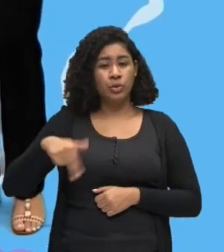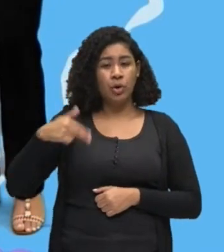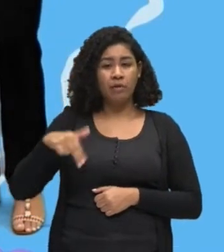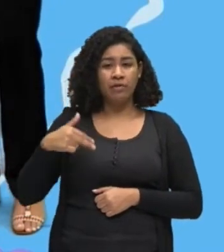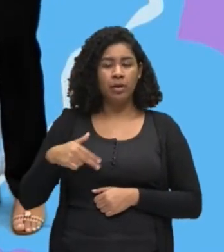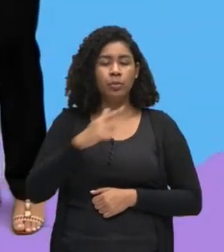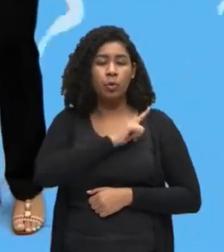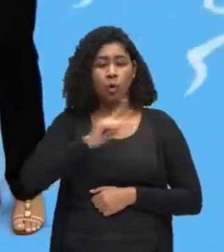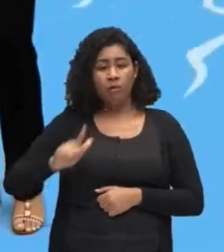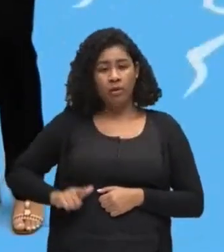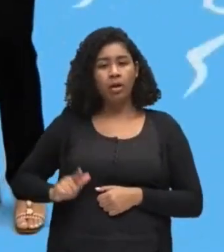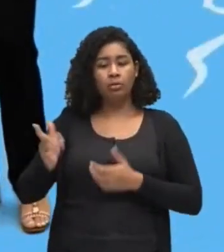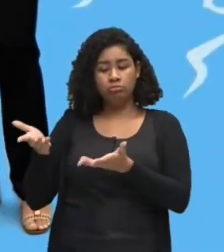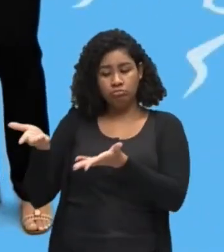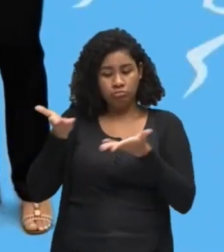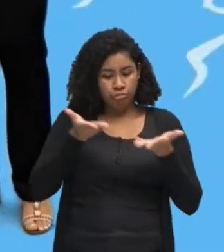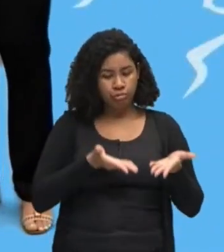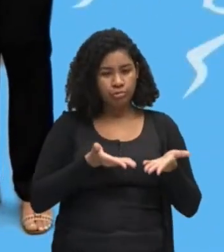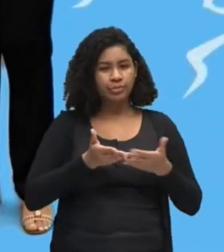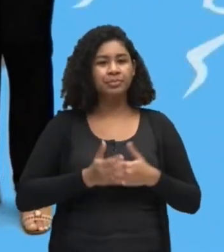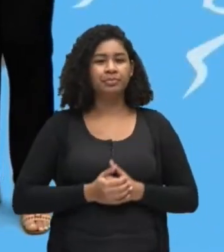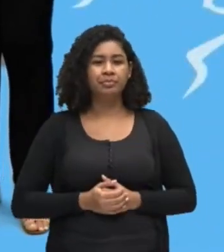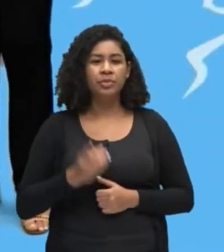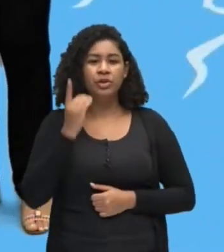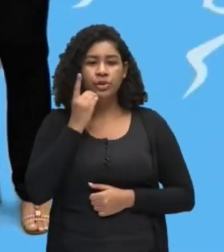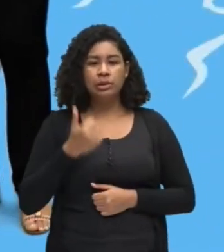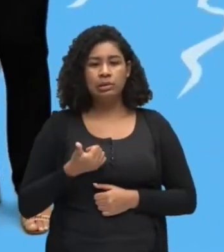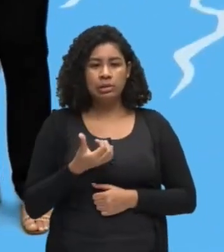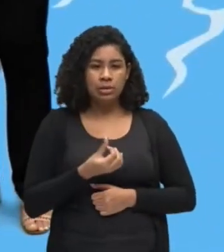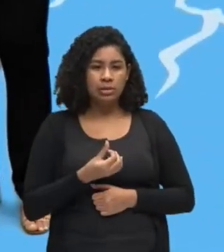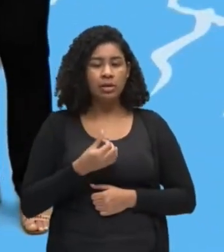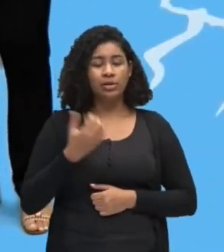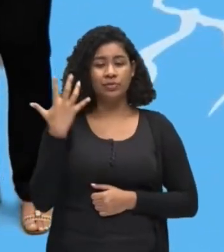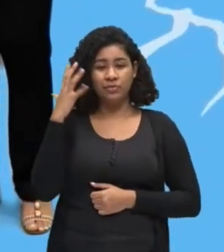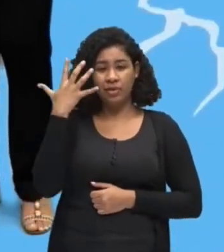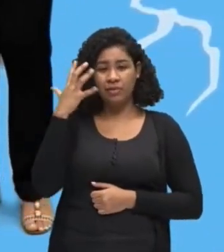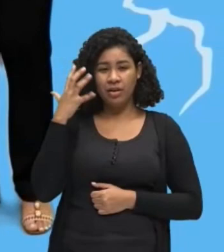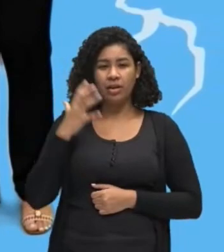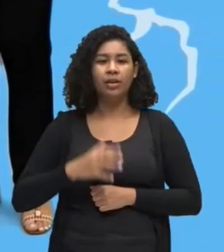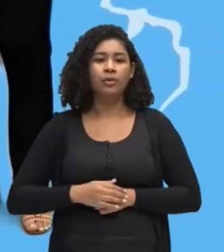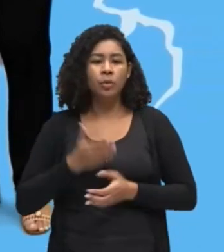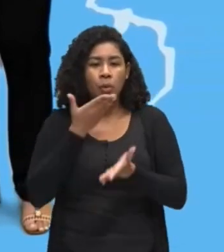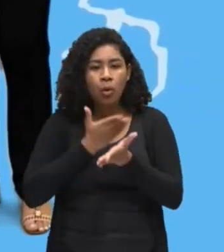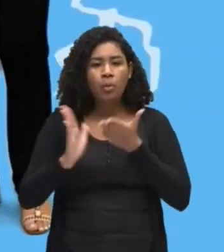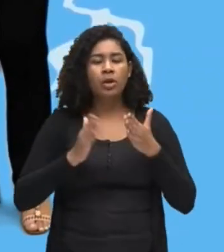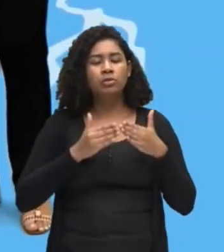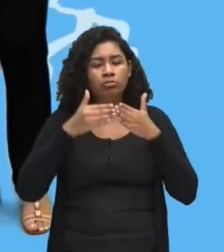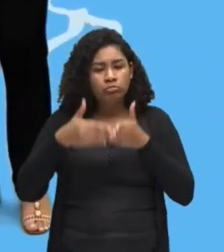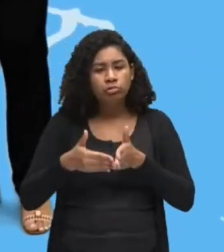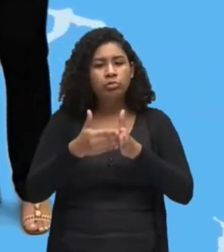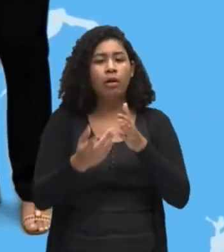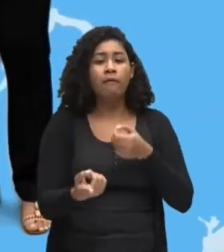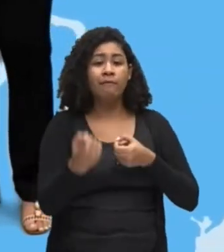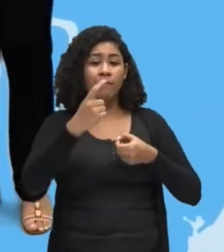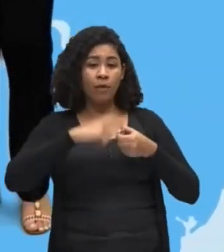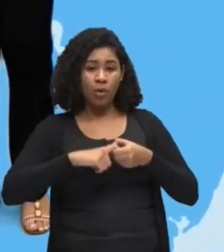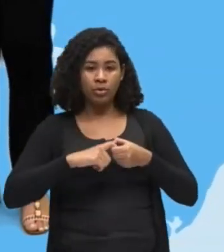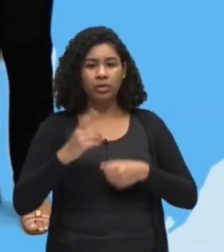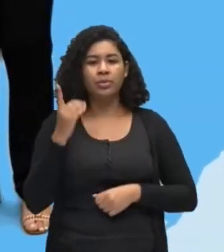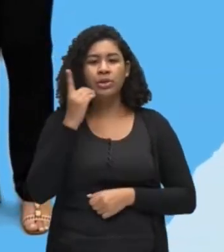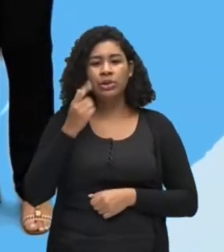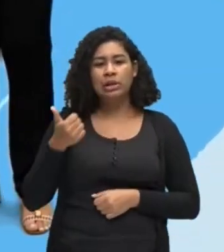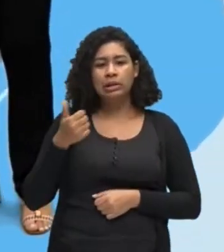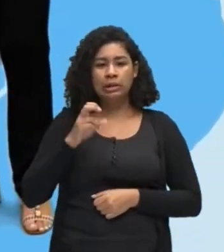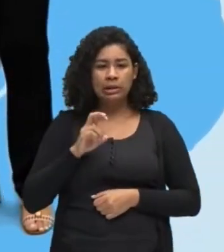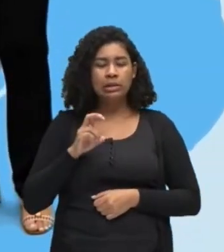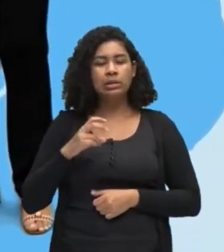daquela cidade. Em 16 de fevereiro do ano seguinte, iniciou sua viagem de regresso. Em 15 de